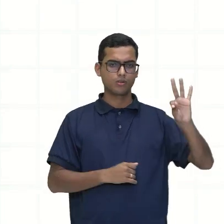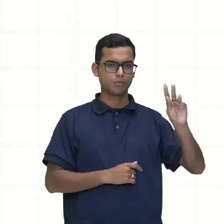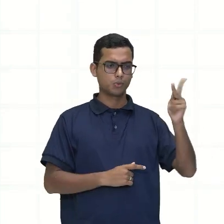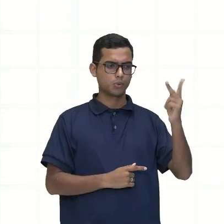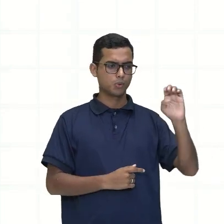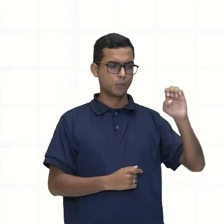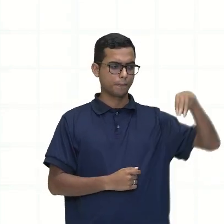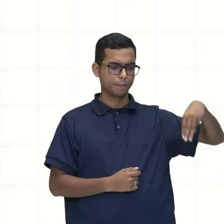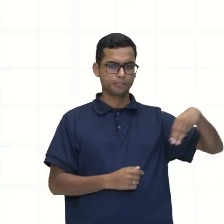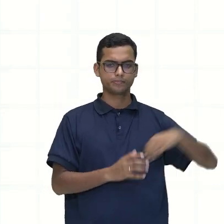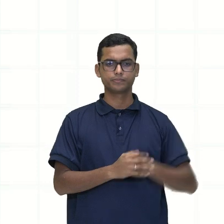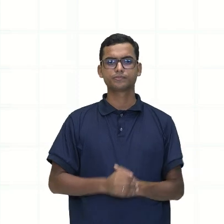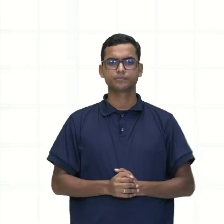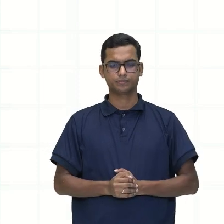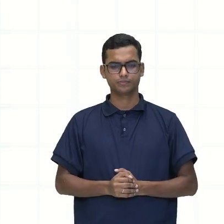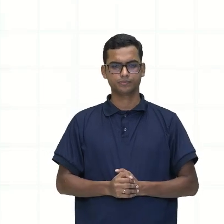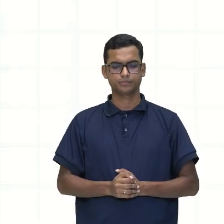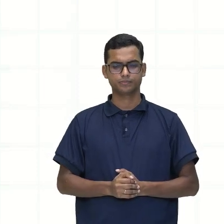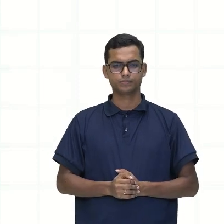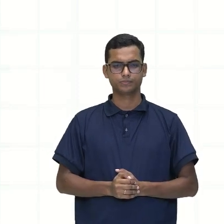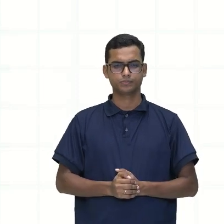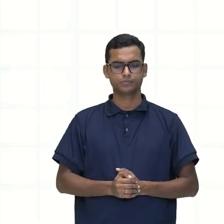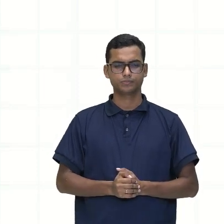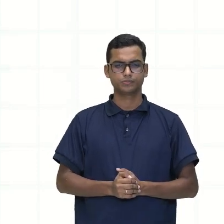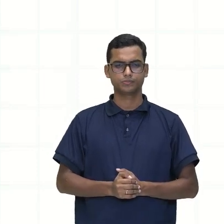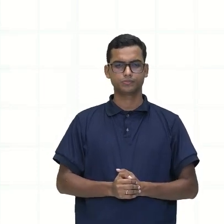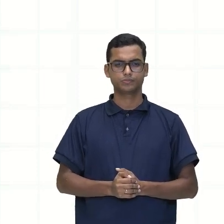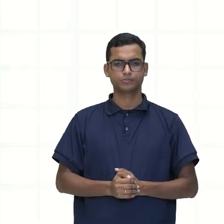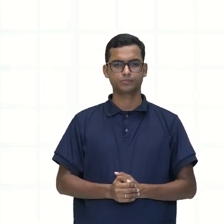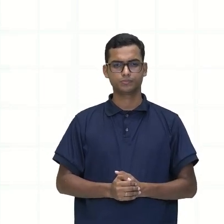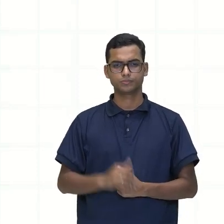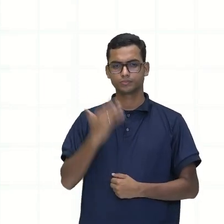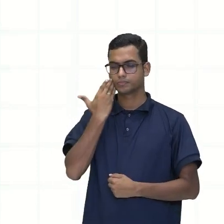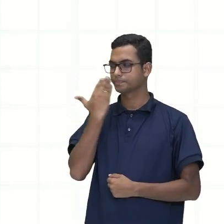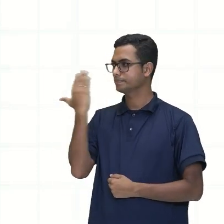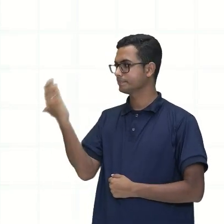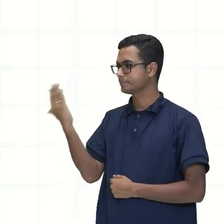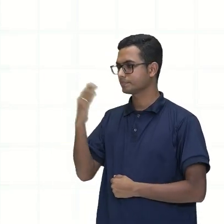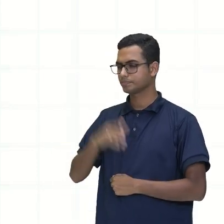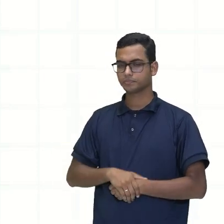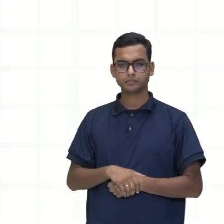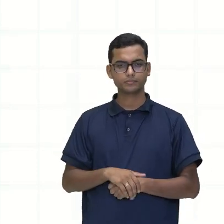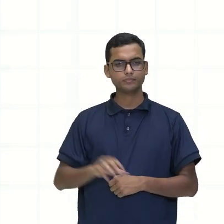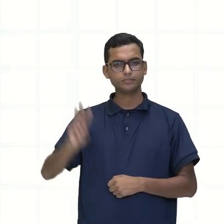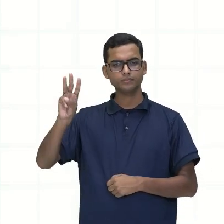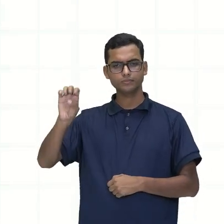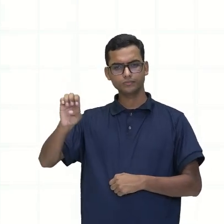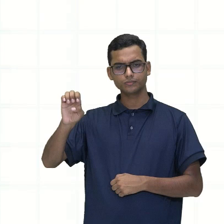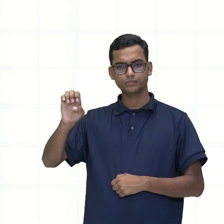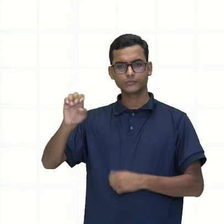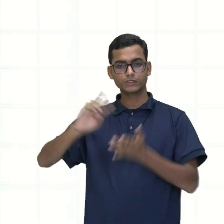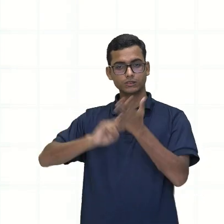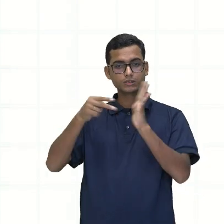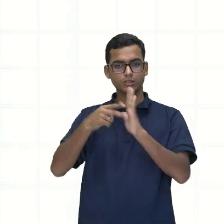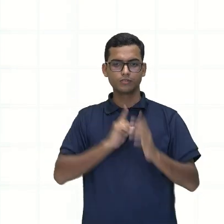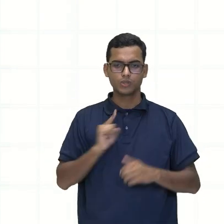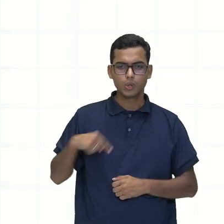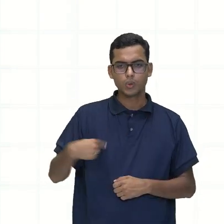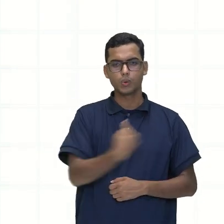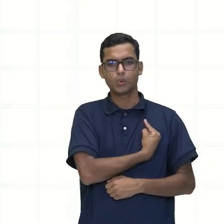também, né? Com função de objeto. Então, o que corresponde a nós, você